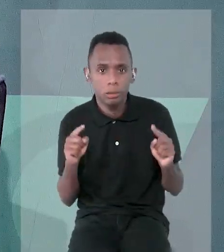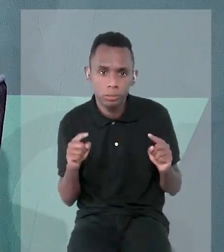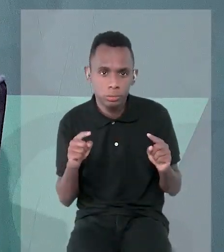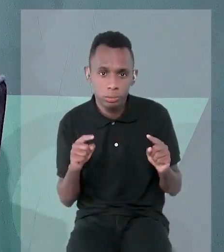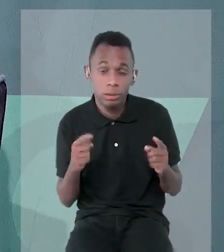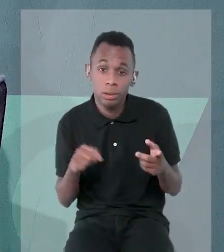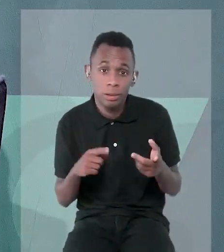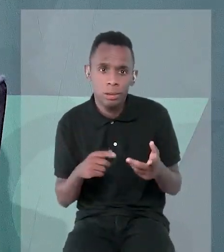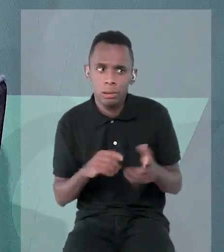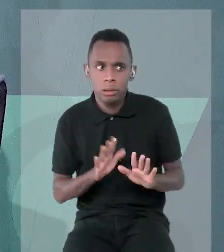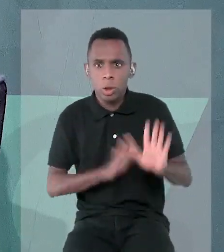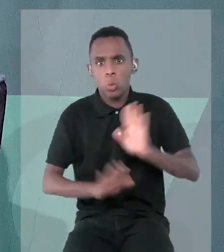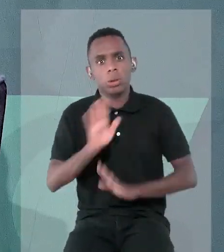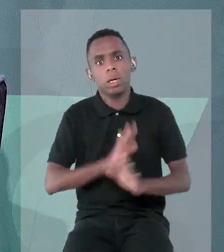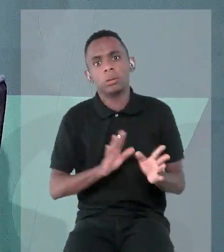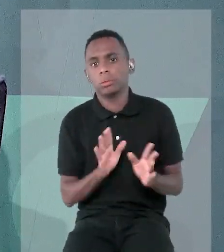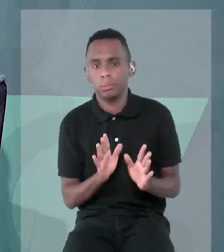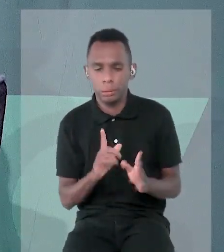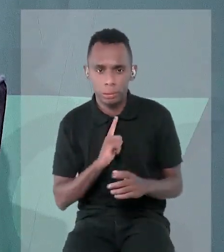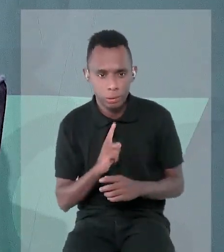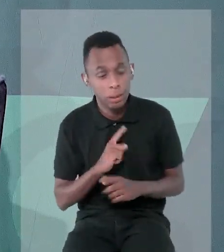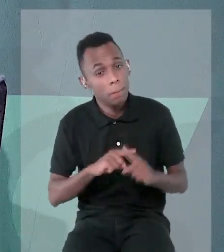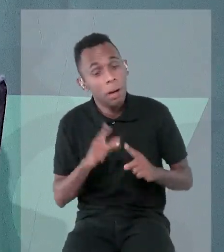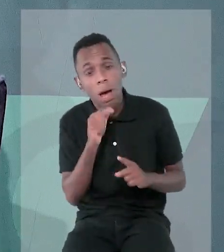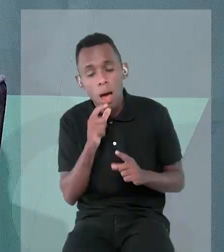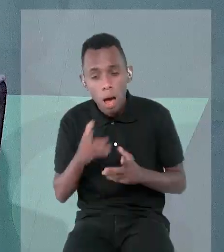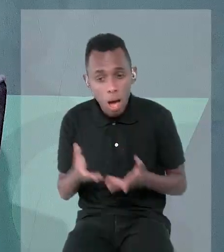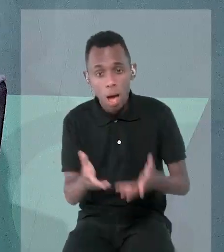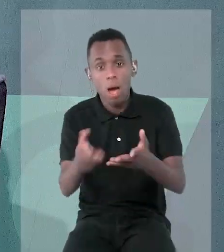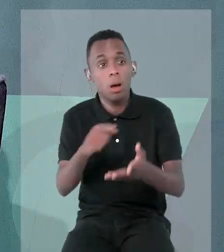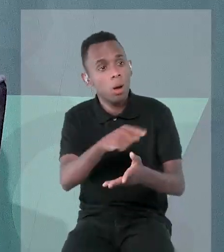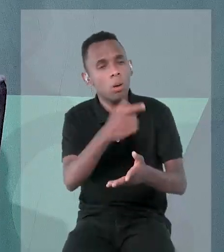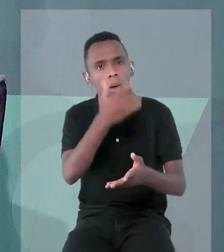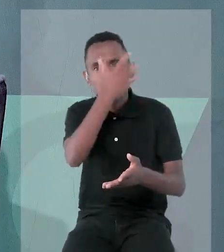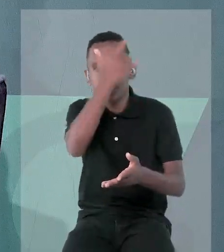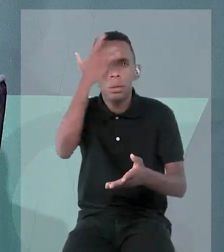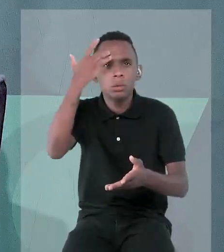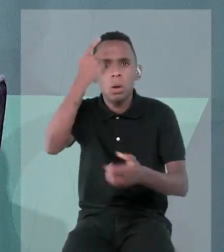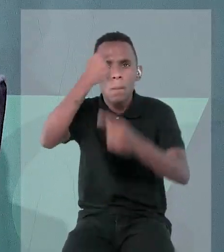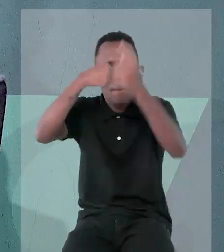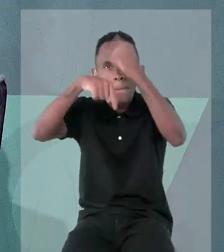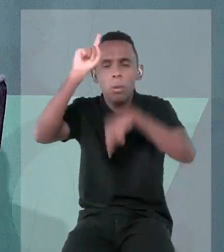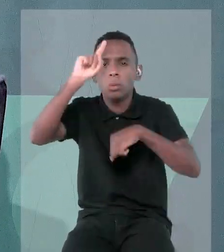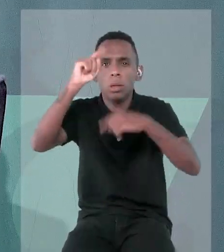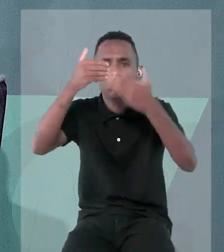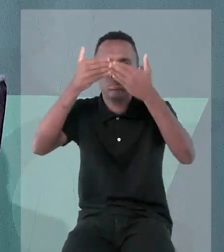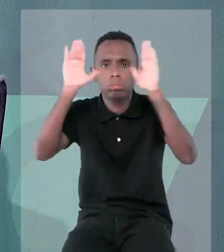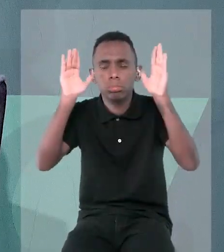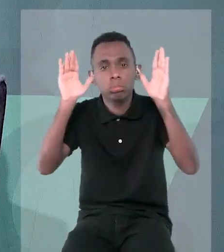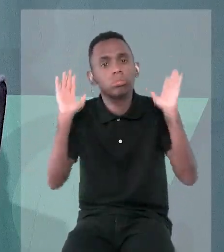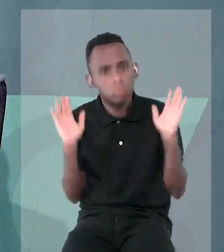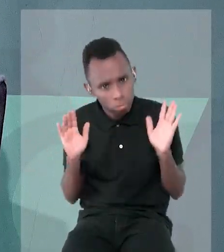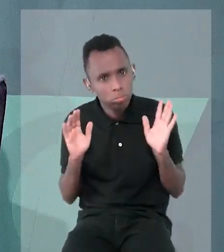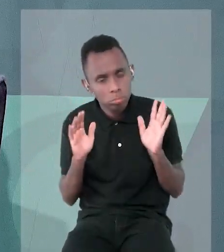aversos ao risco, são muito conservadores, mas de repente, com a água, a cabeça dessa população extremamente